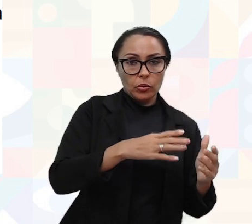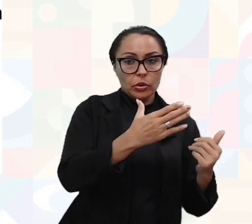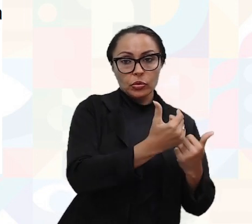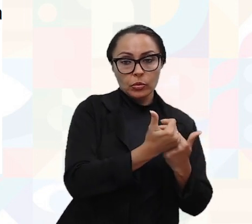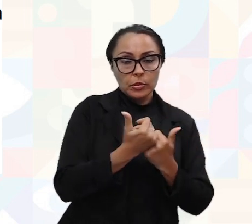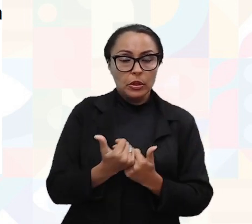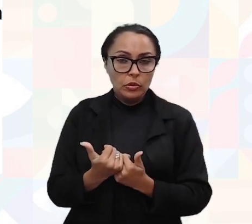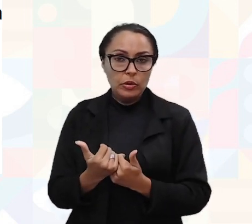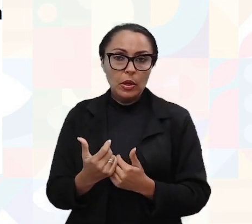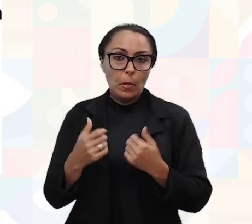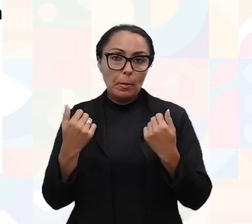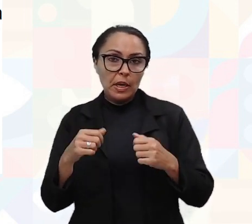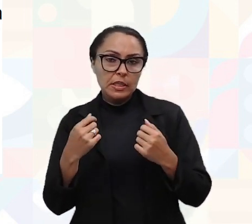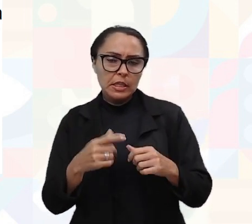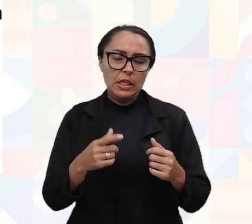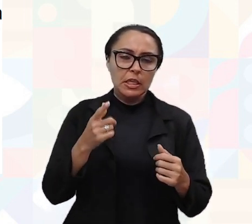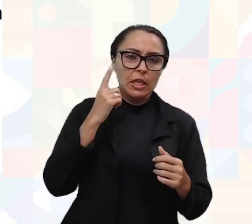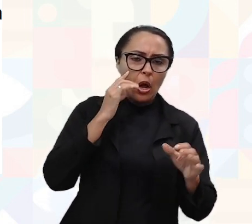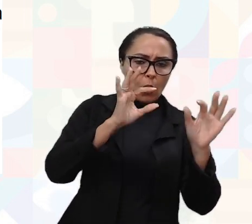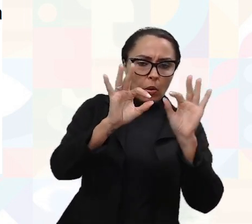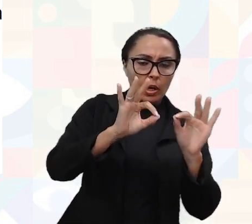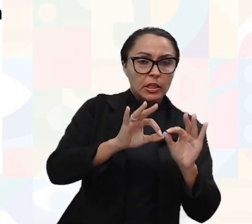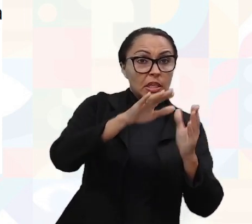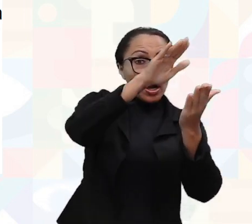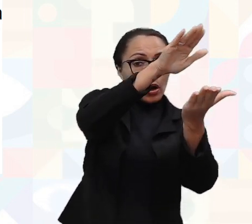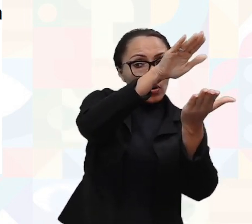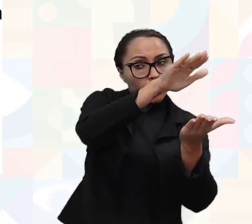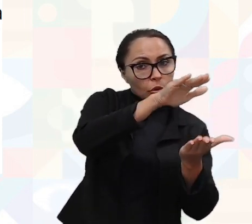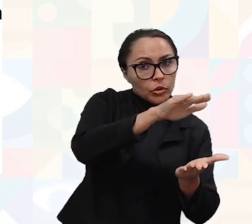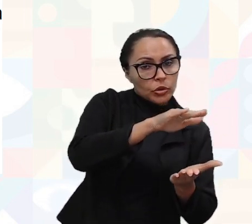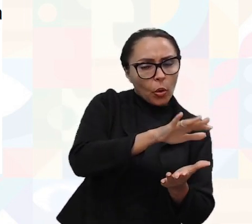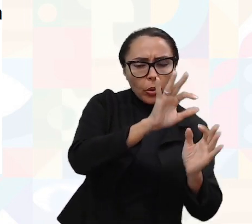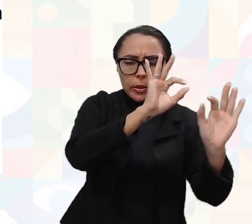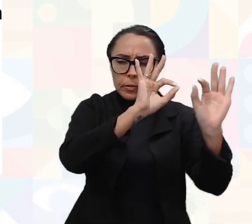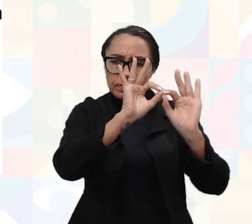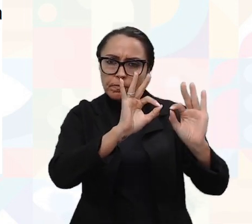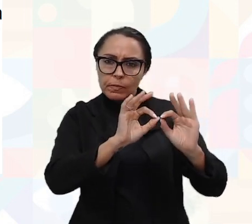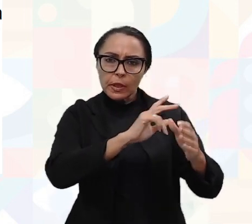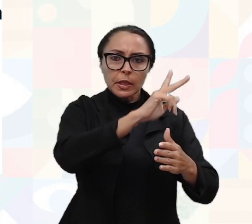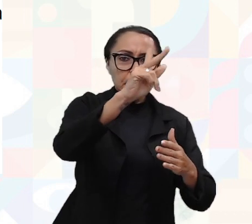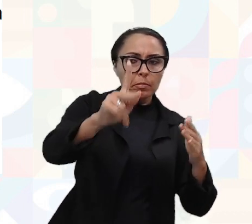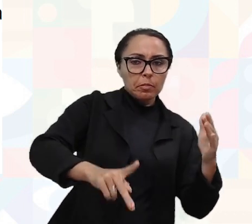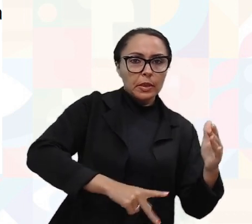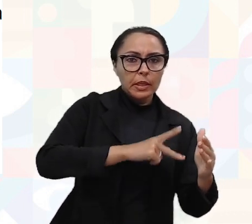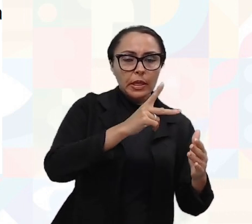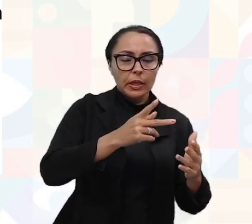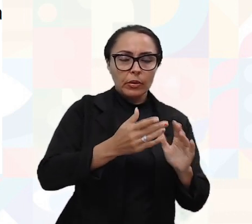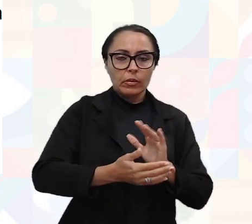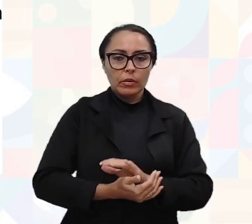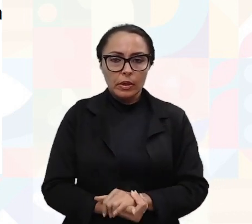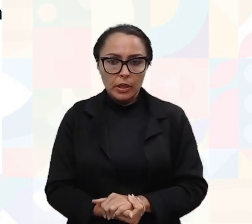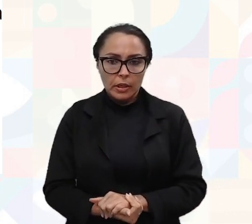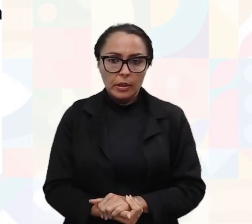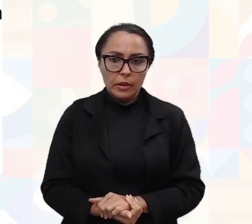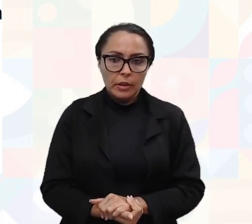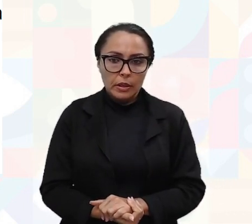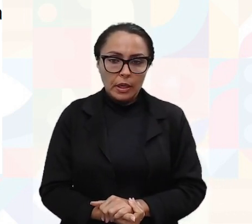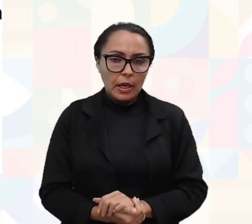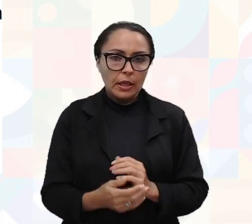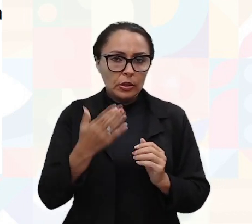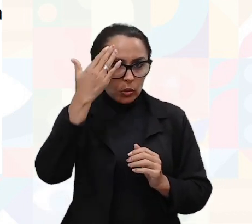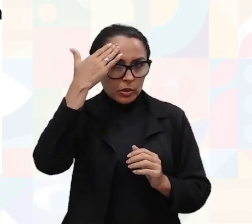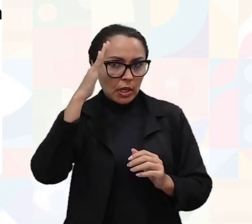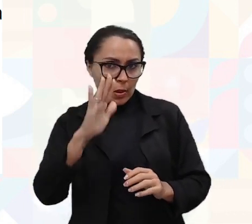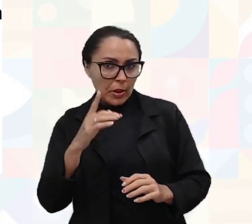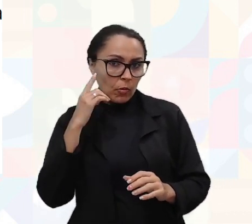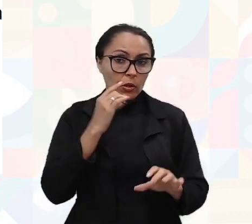pneus precisa gerenciar seu estoque de pneus sem saber exatamente qual vai ser a demanda. Ela não sabe quanto vai vender no mês,